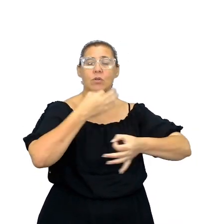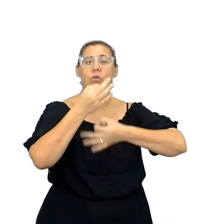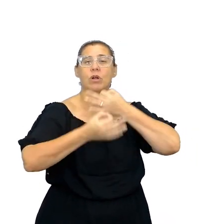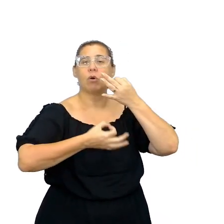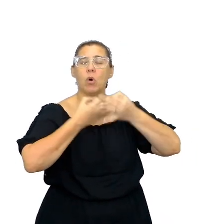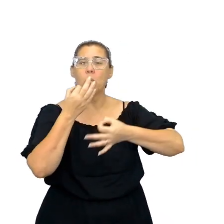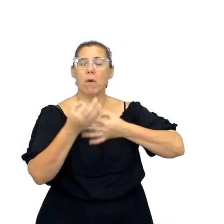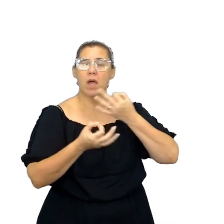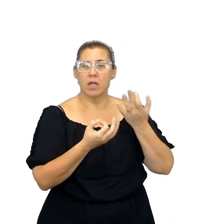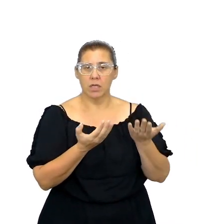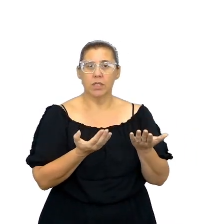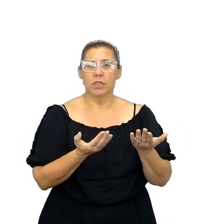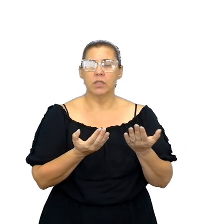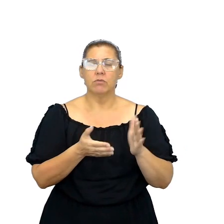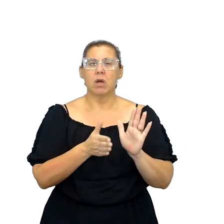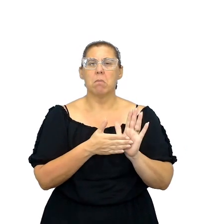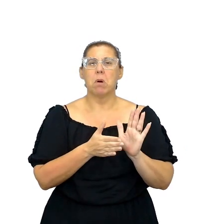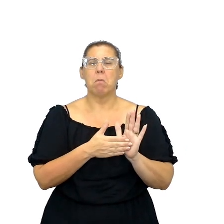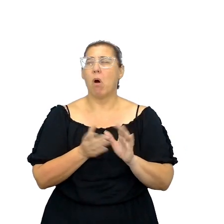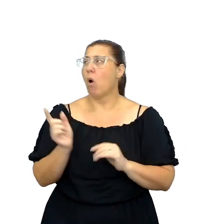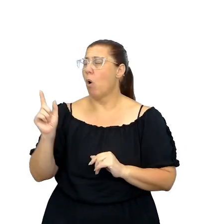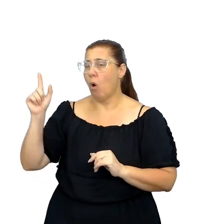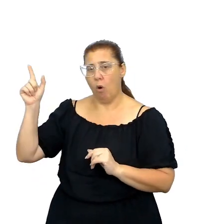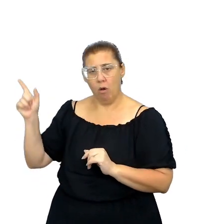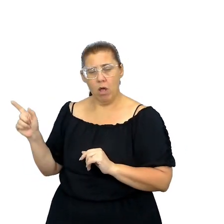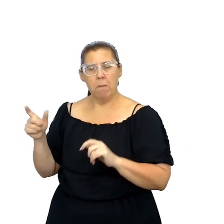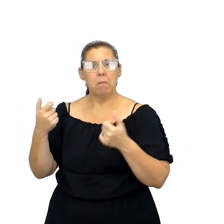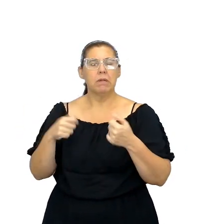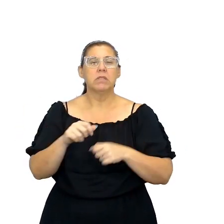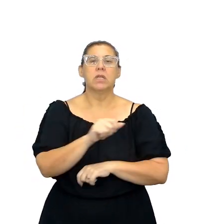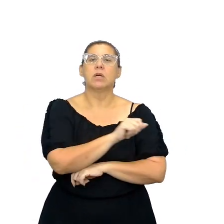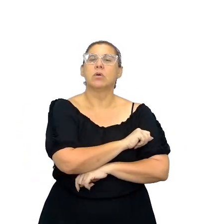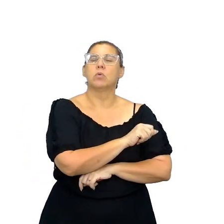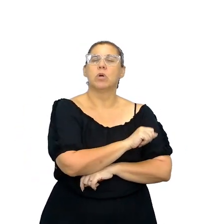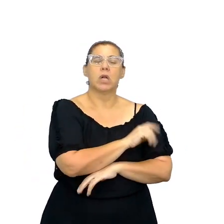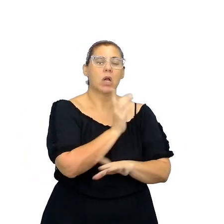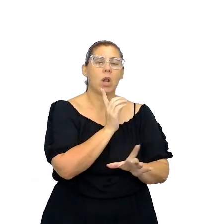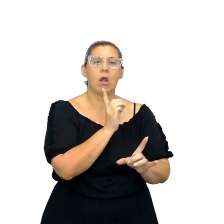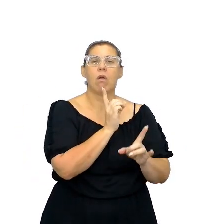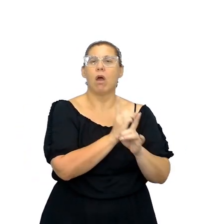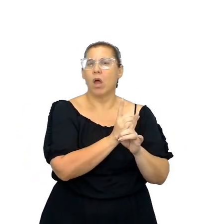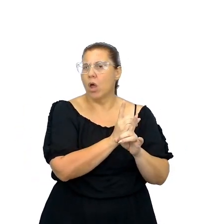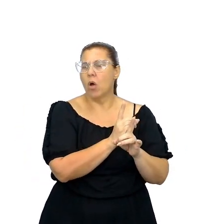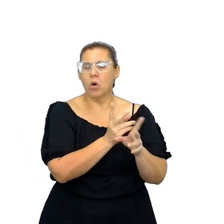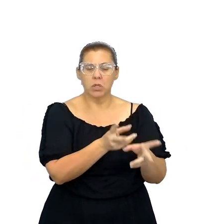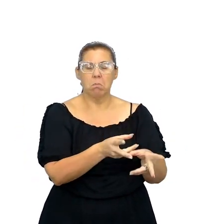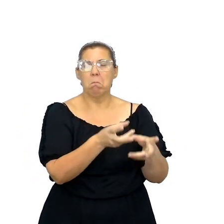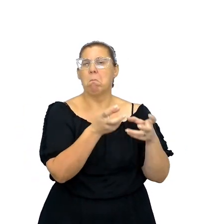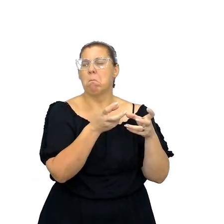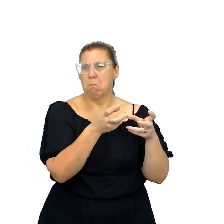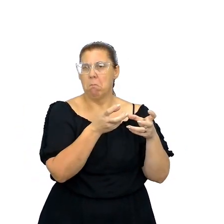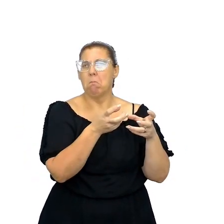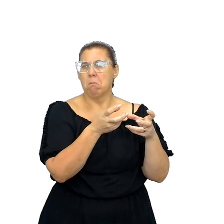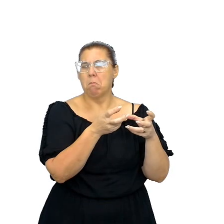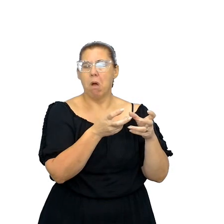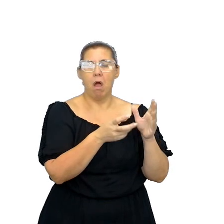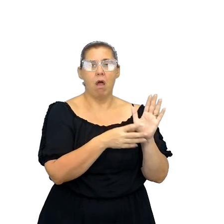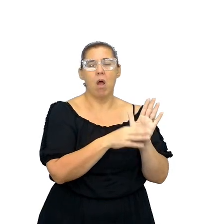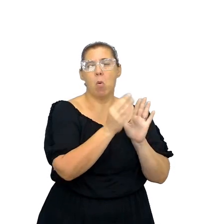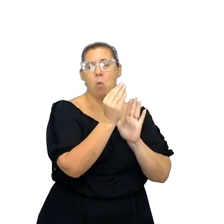nesta habilidade, é preciso que os estudantes identifiquem, por exemplo, os